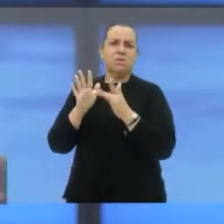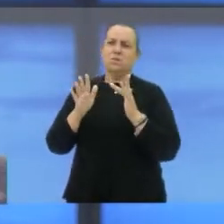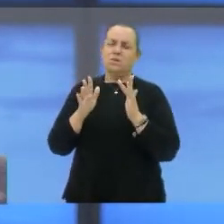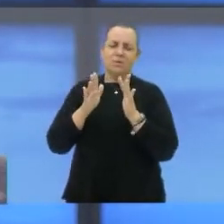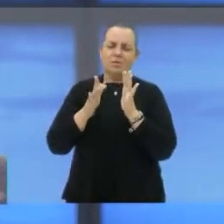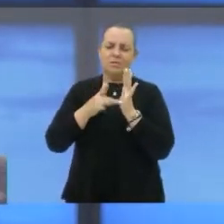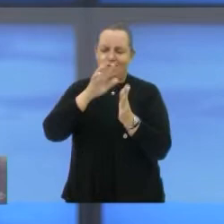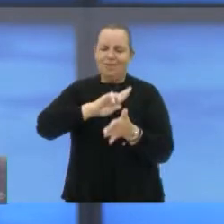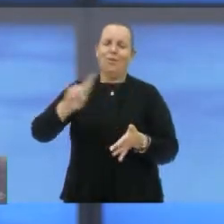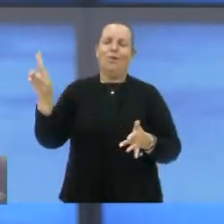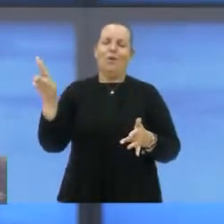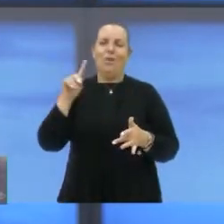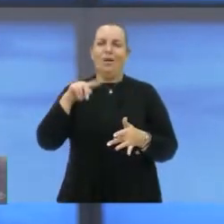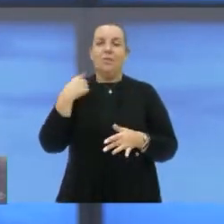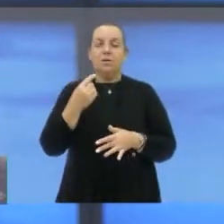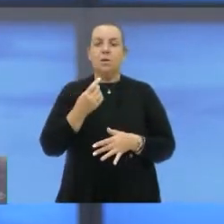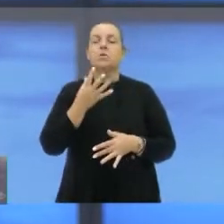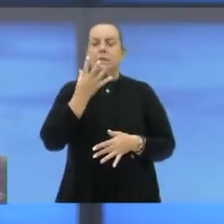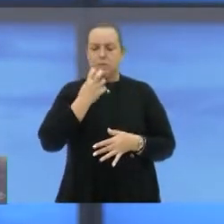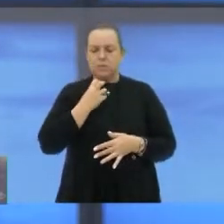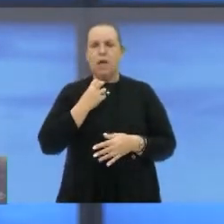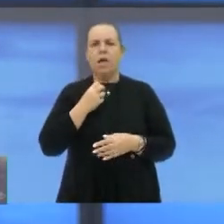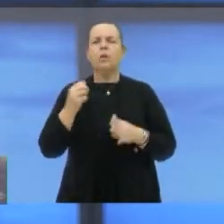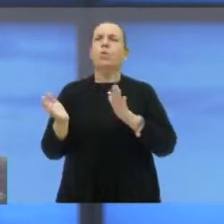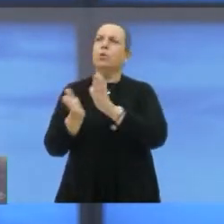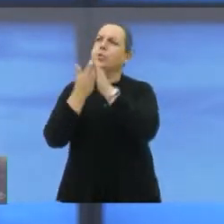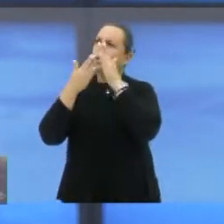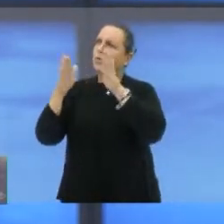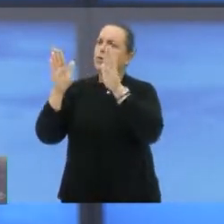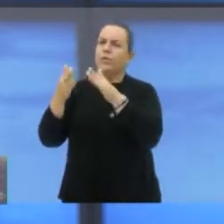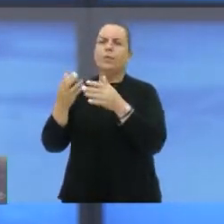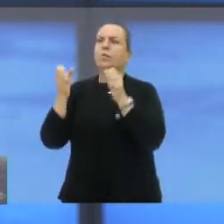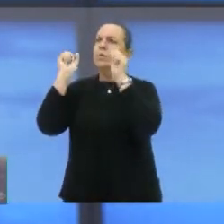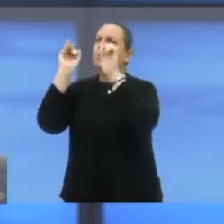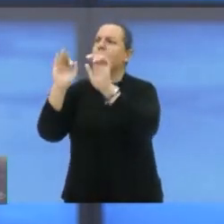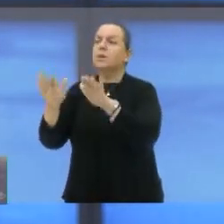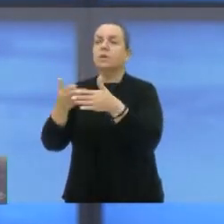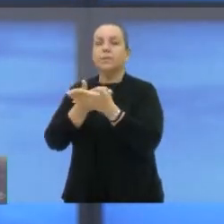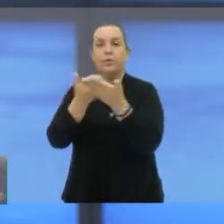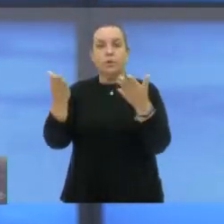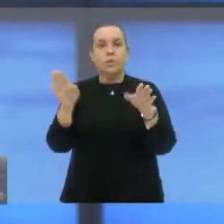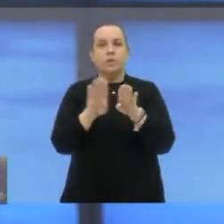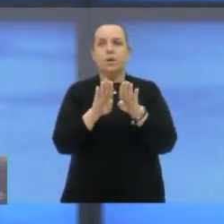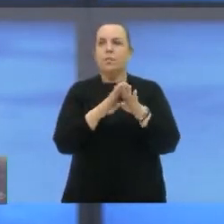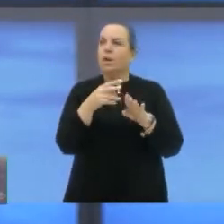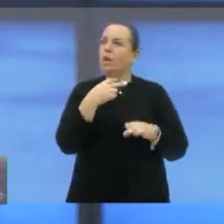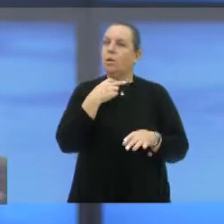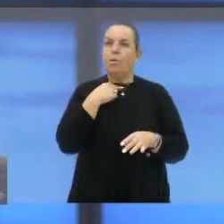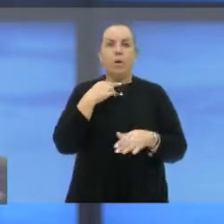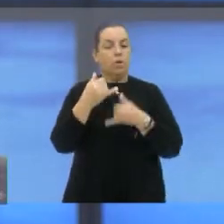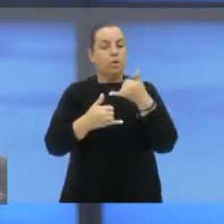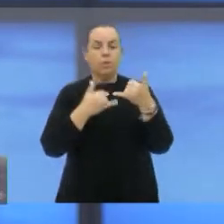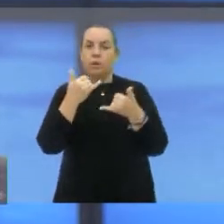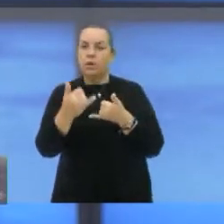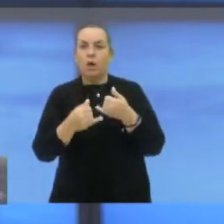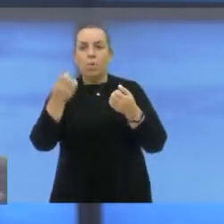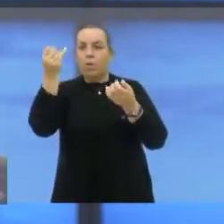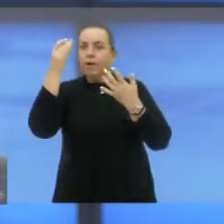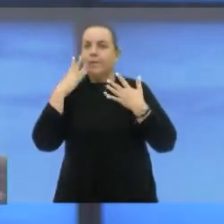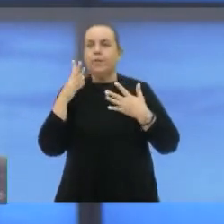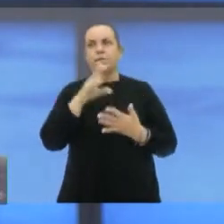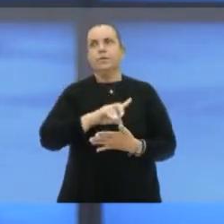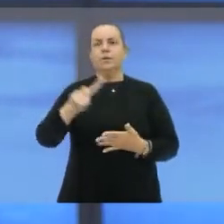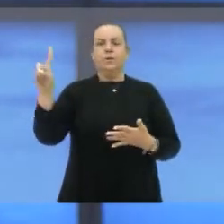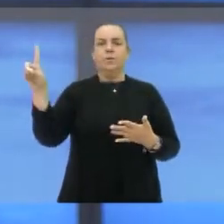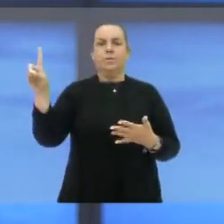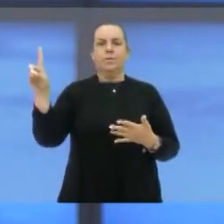aqui sério, louvando, bendizendo. E você também aí não pode brincar com a graça de Deus. Não permita